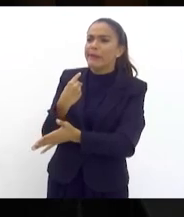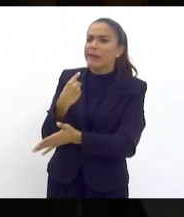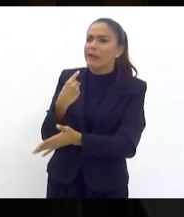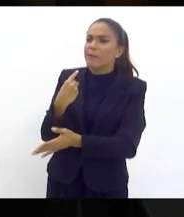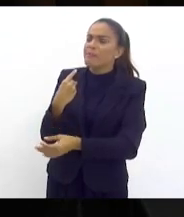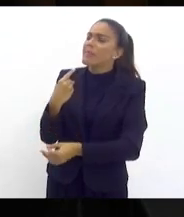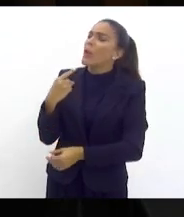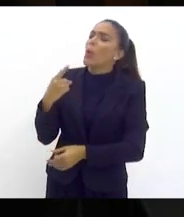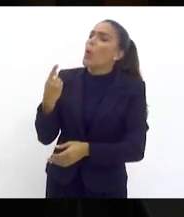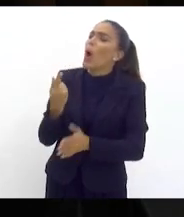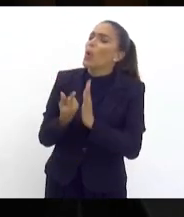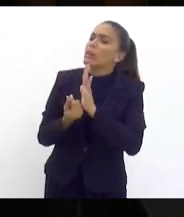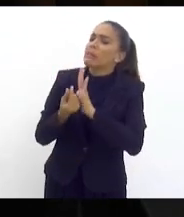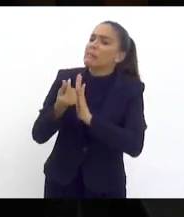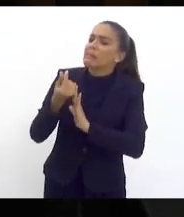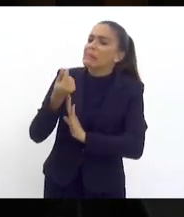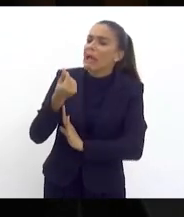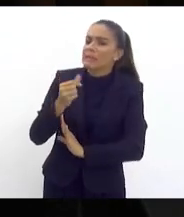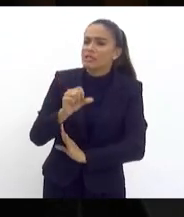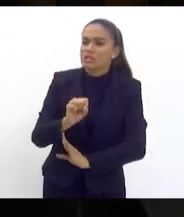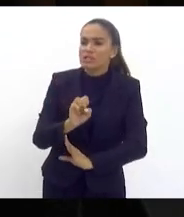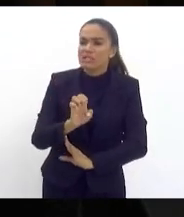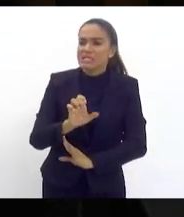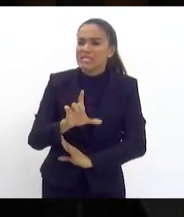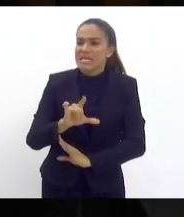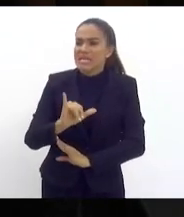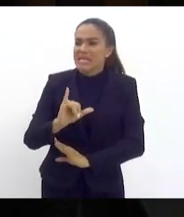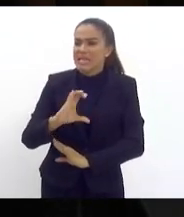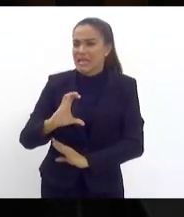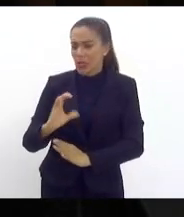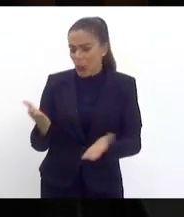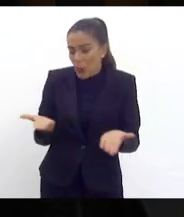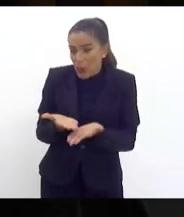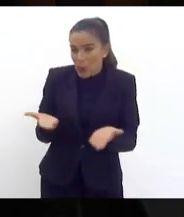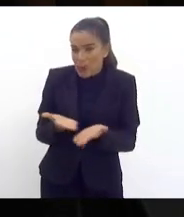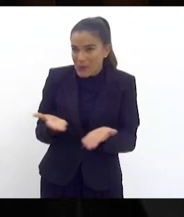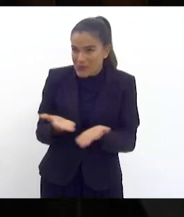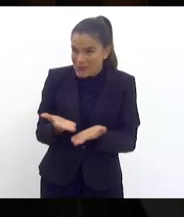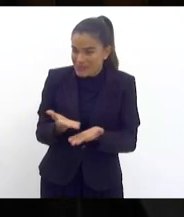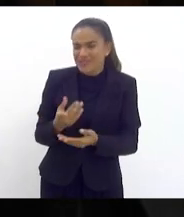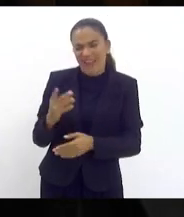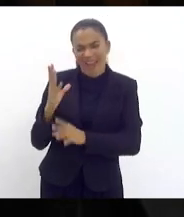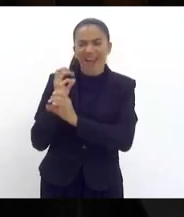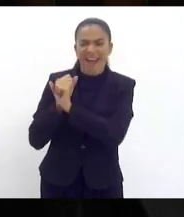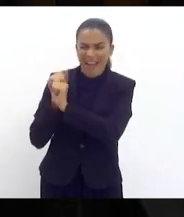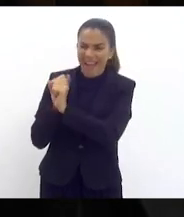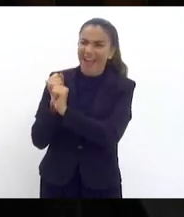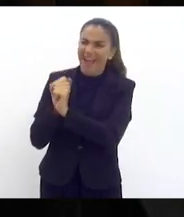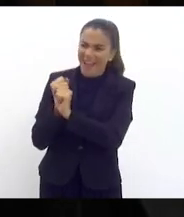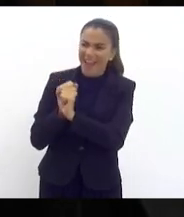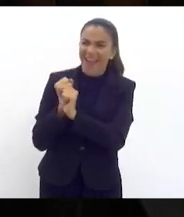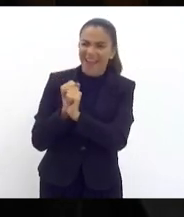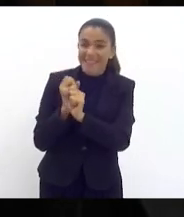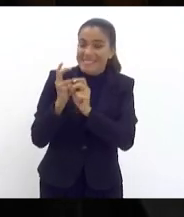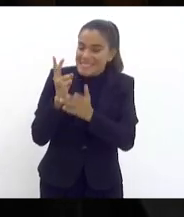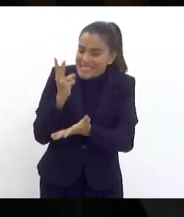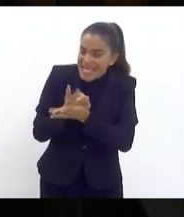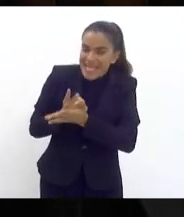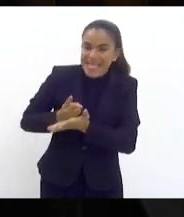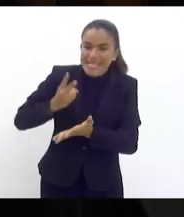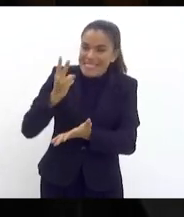taxa Selic de hoje? E, para variar, já de muito tempo, sempre a